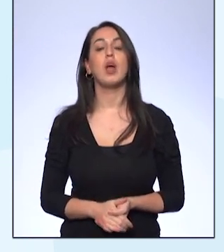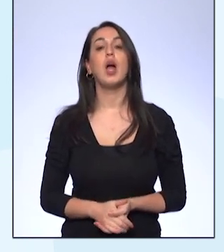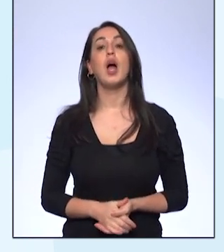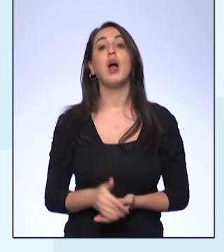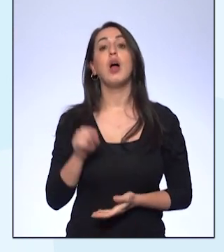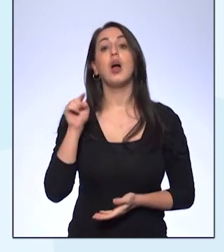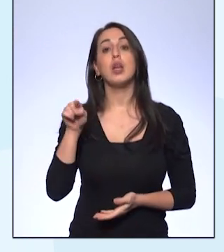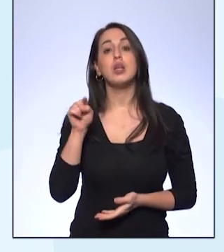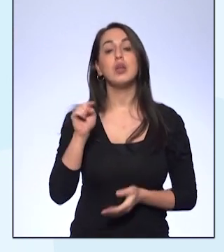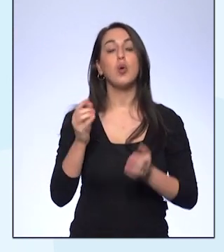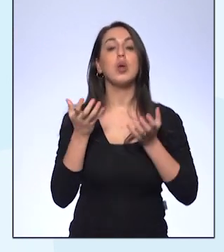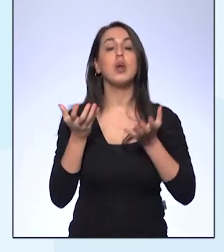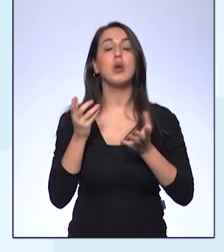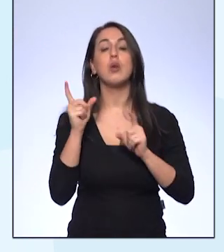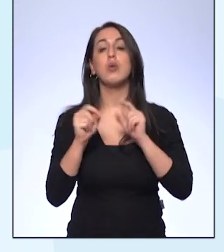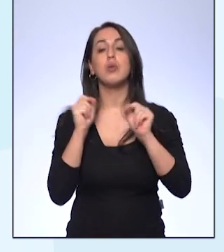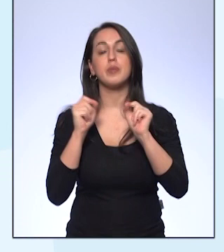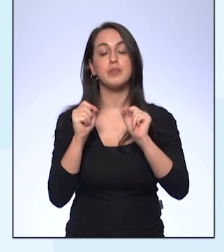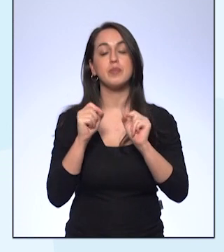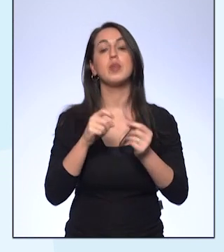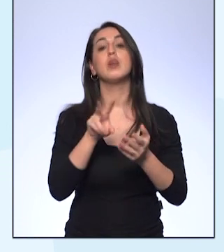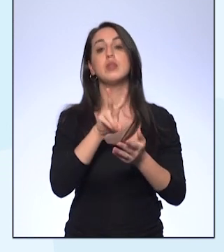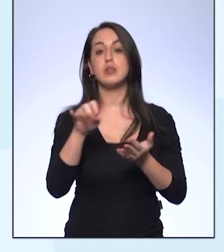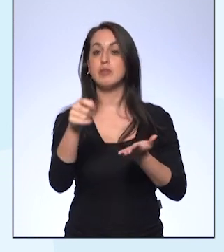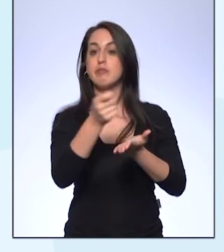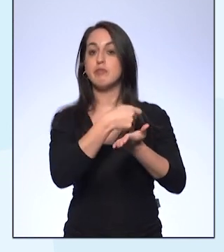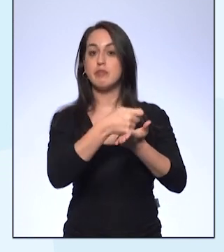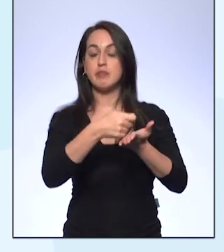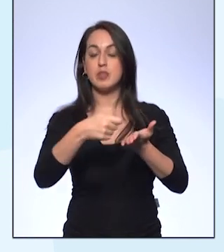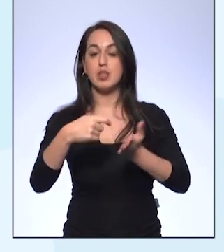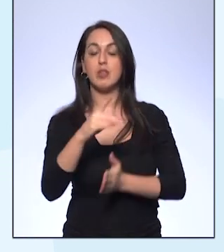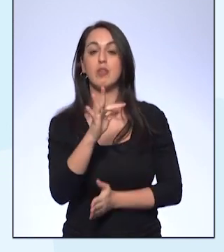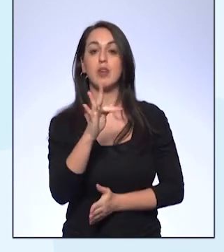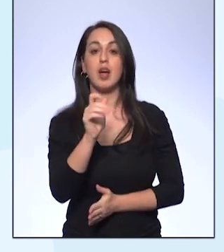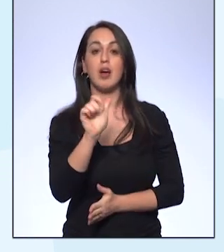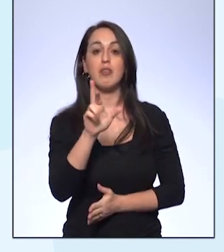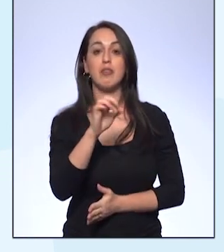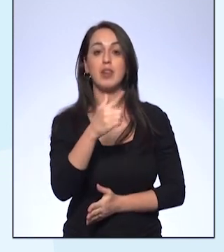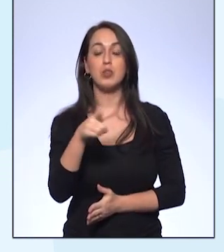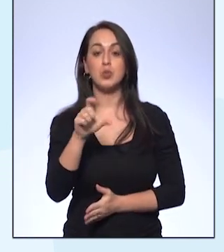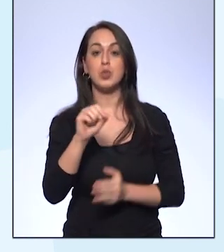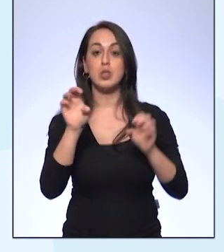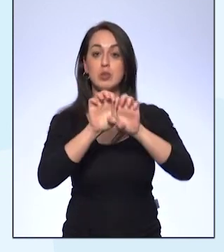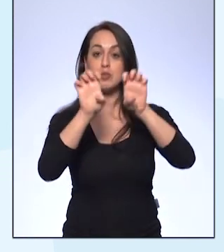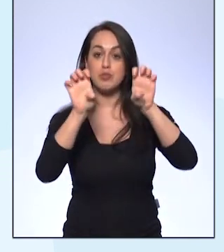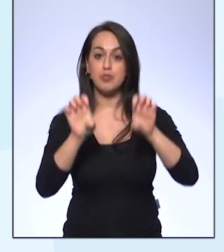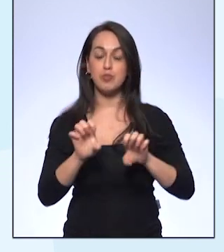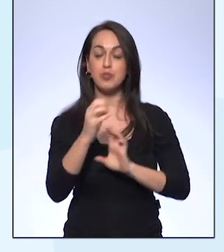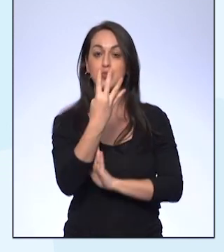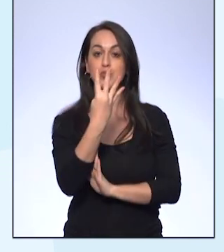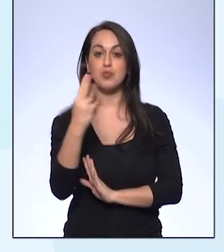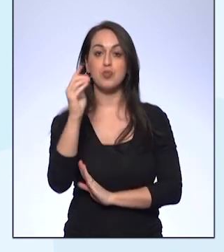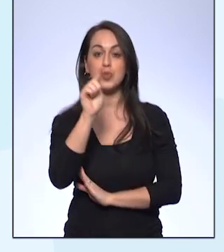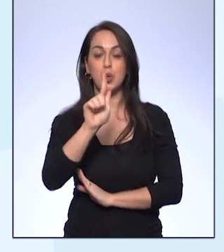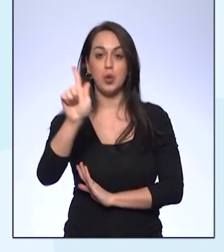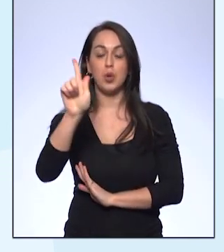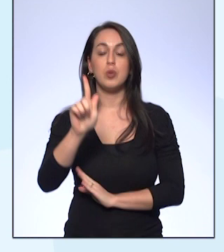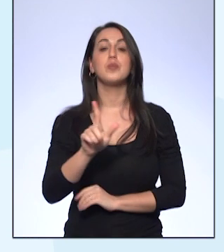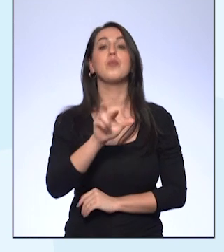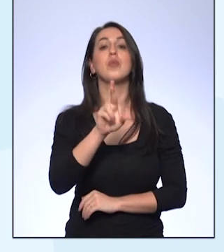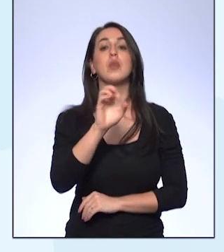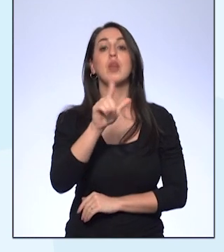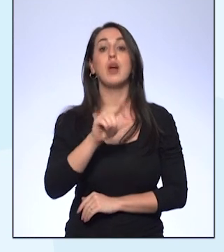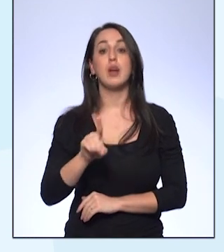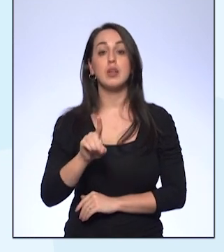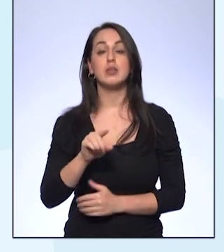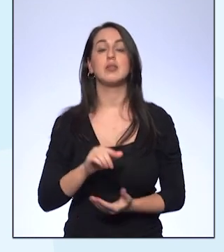você escreva a forma fatorada da equação de quarto grau, cujas raízes